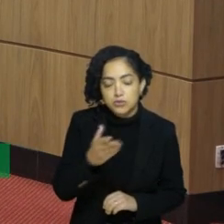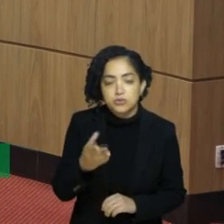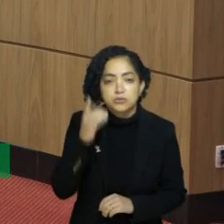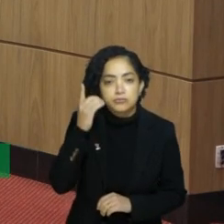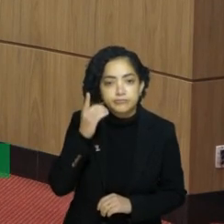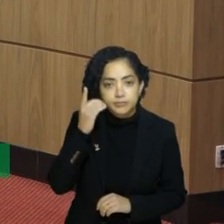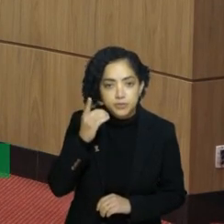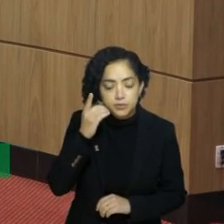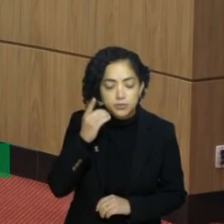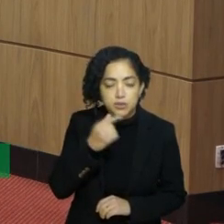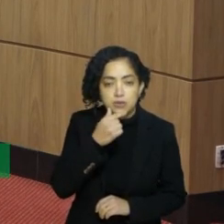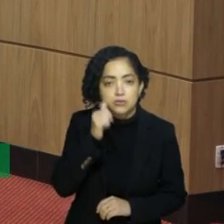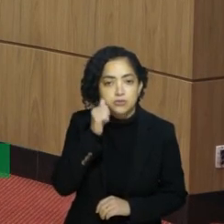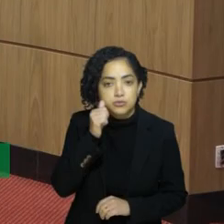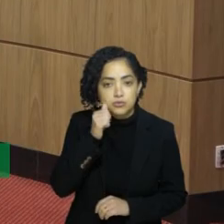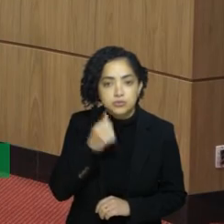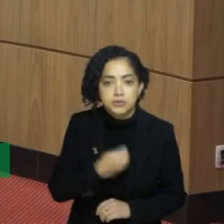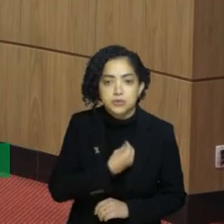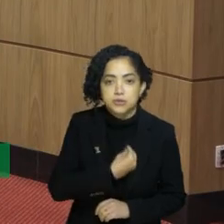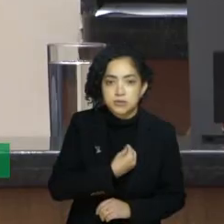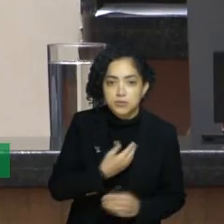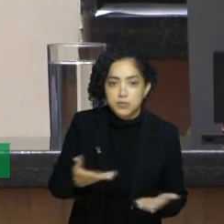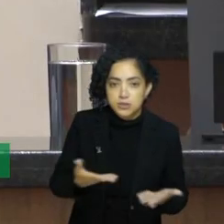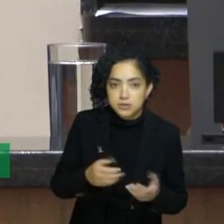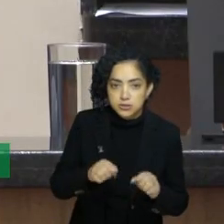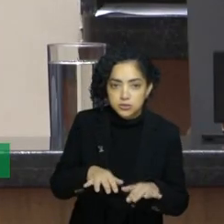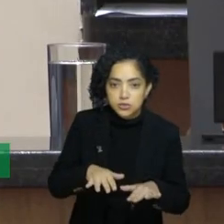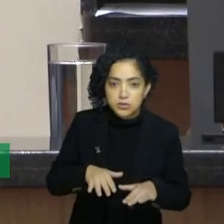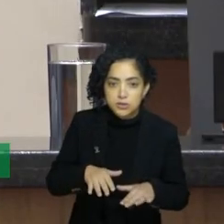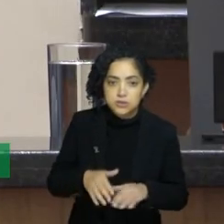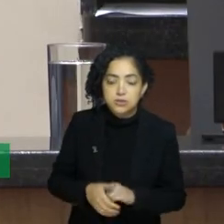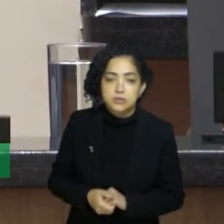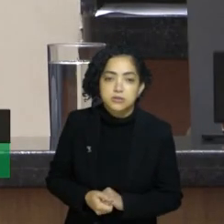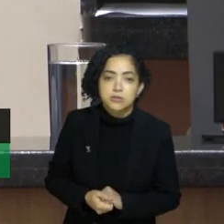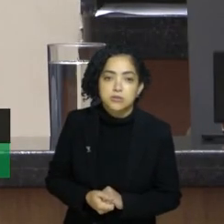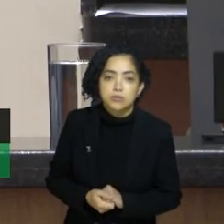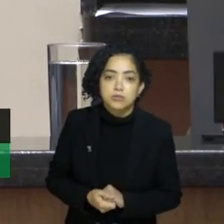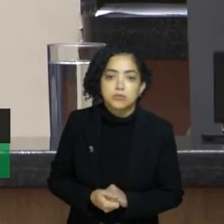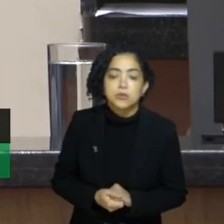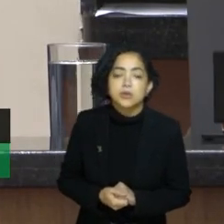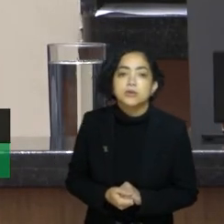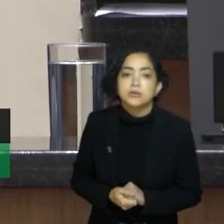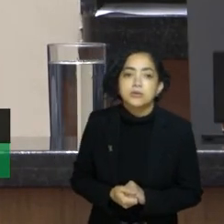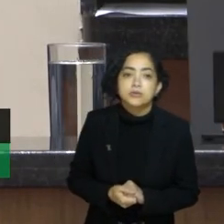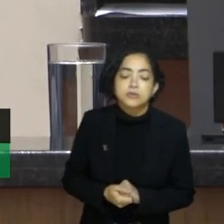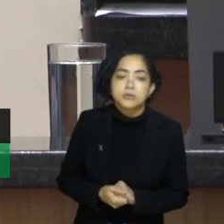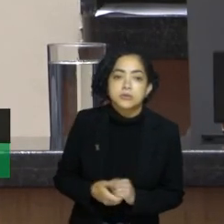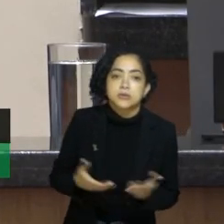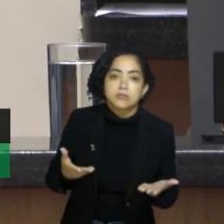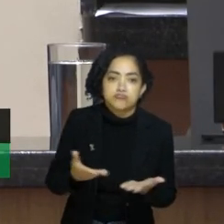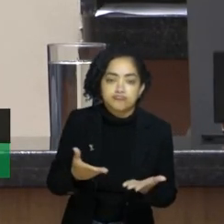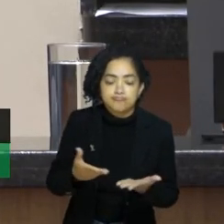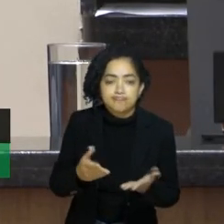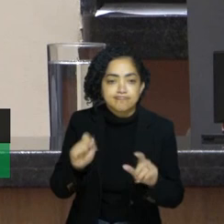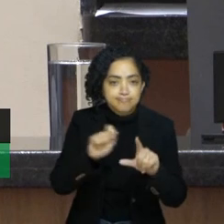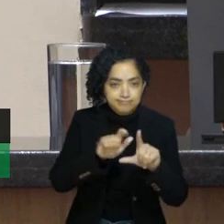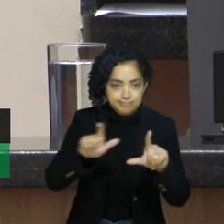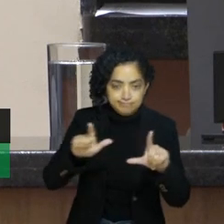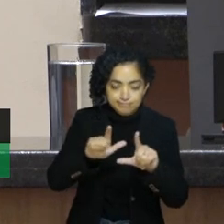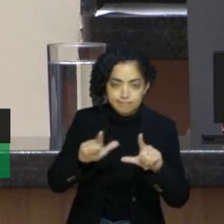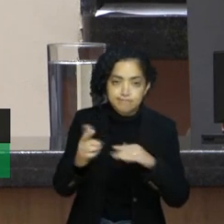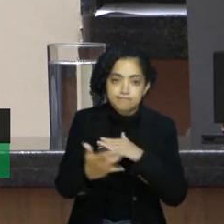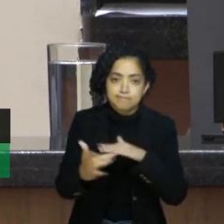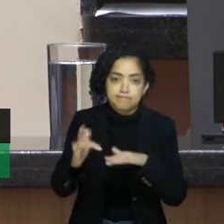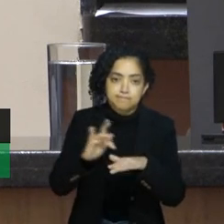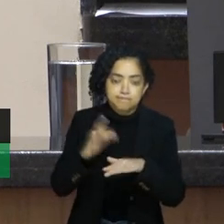senhoras deputadas, senhores deputados, todos aqueles e aquelas que nos acompanham através da TV Alm,